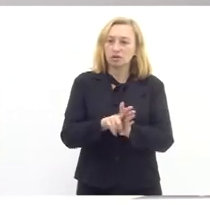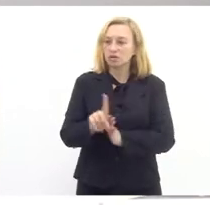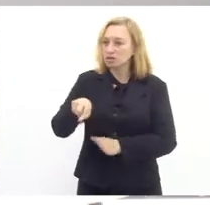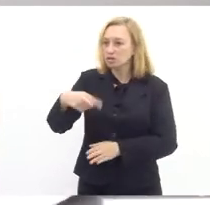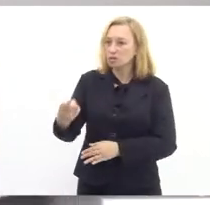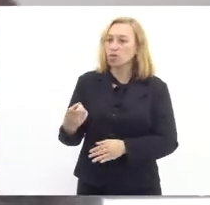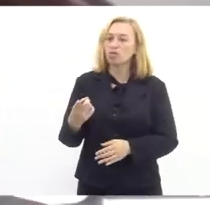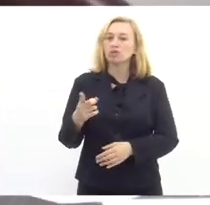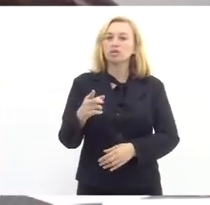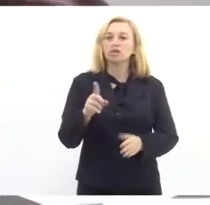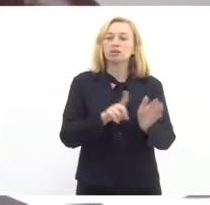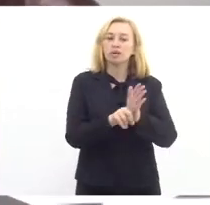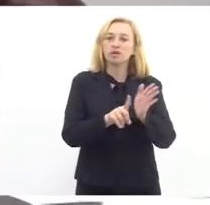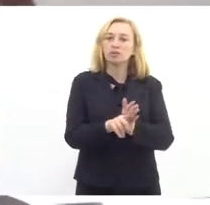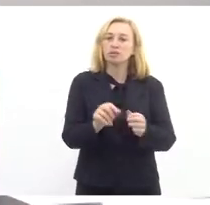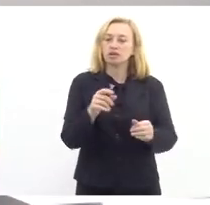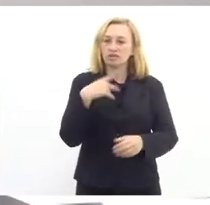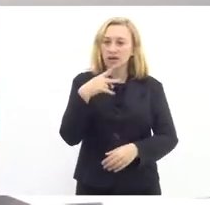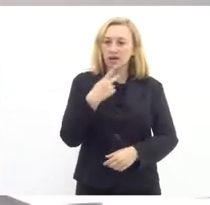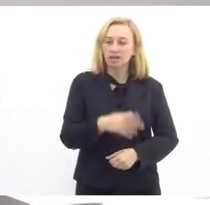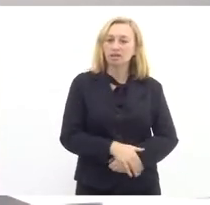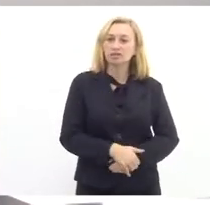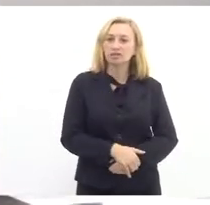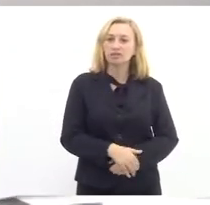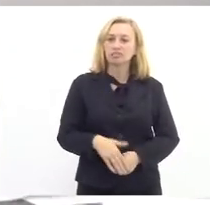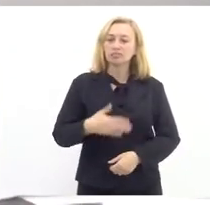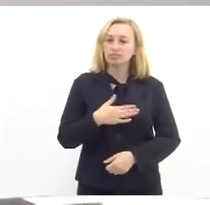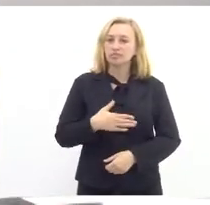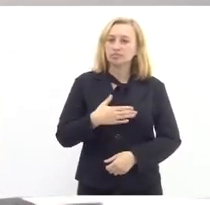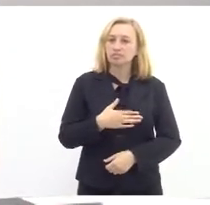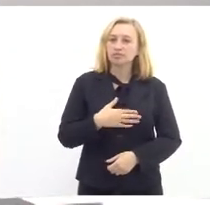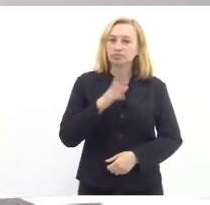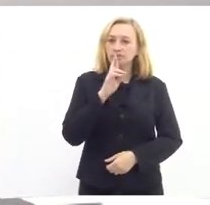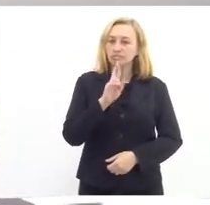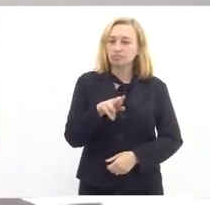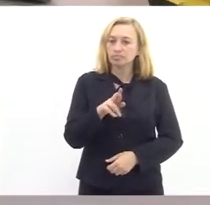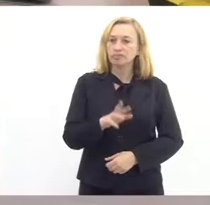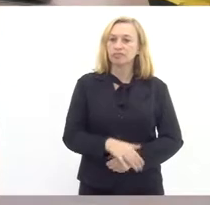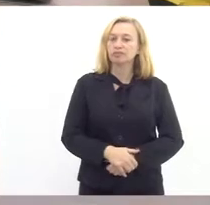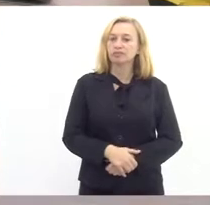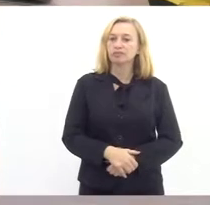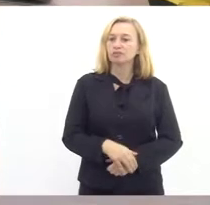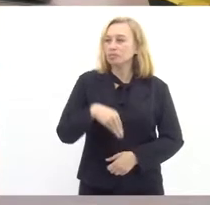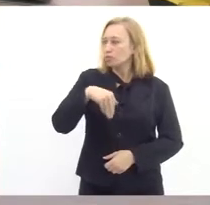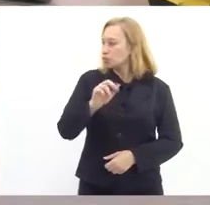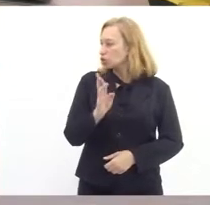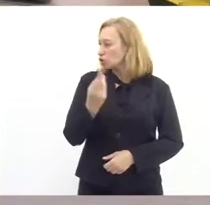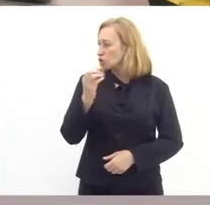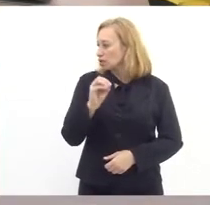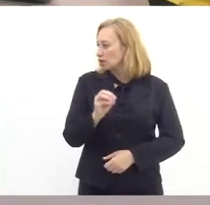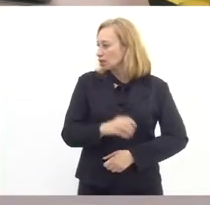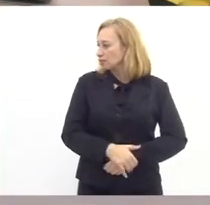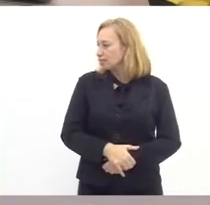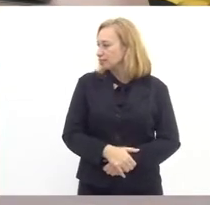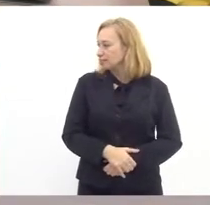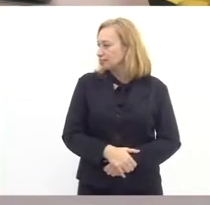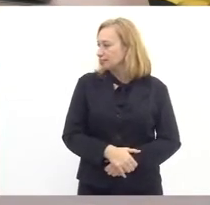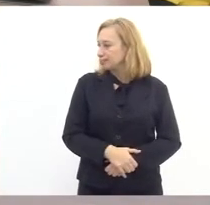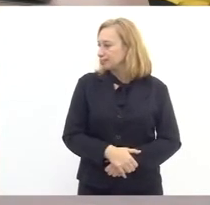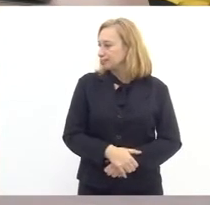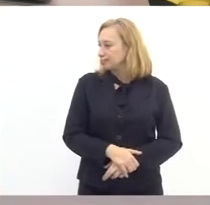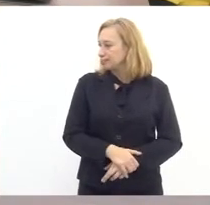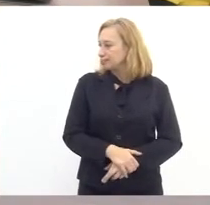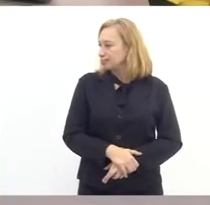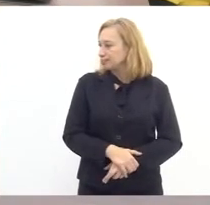outras perguntas a ser formuladas, mas eu gostaria que o doutor Murilo respondesse a primeira pergunta, a segunda é